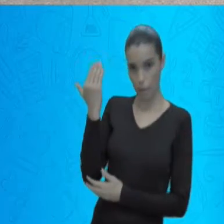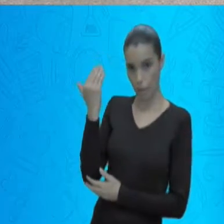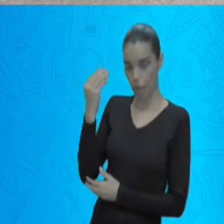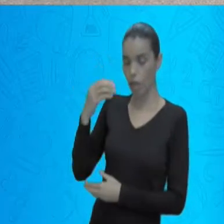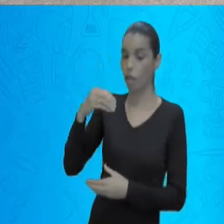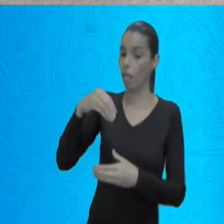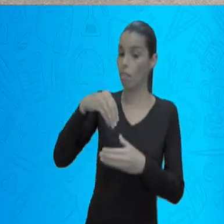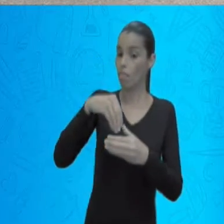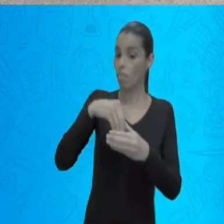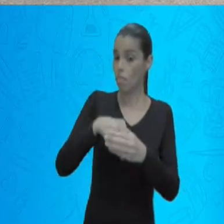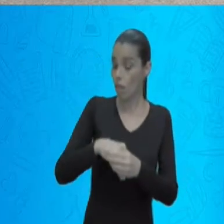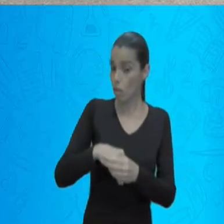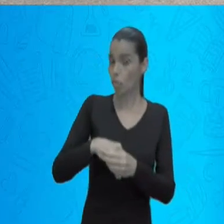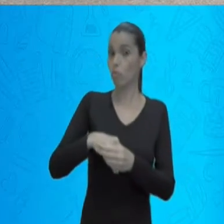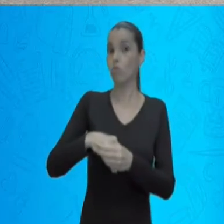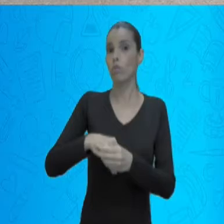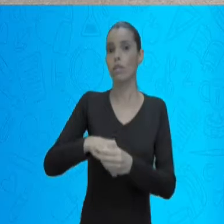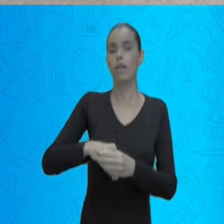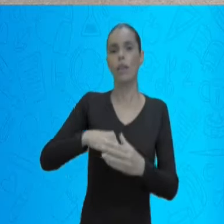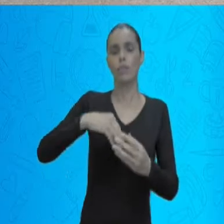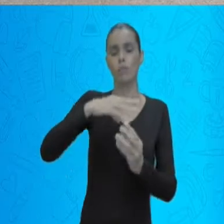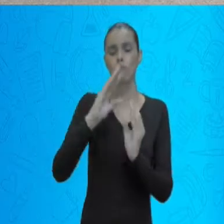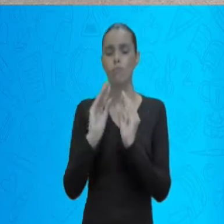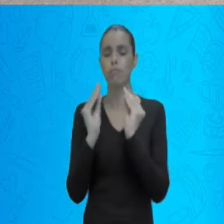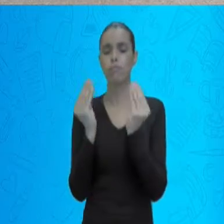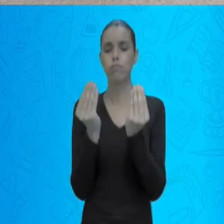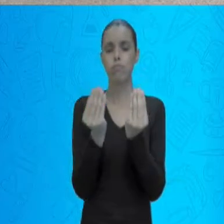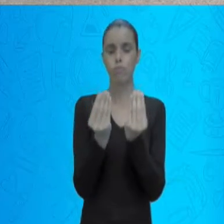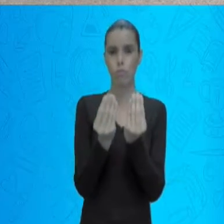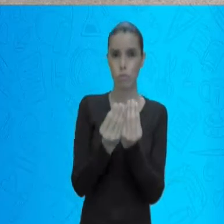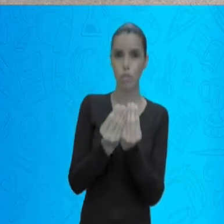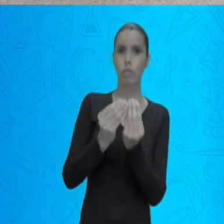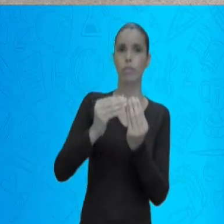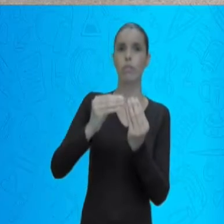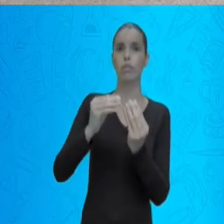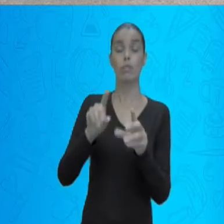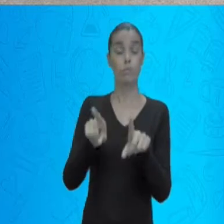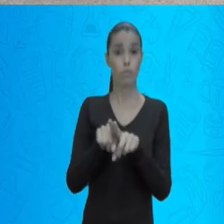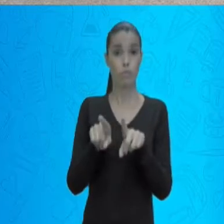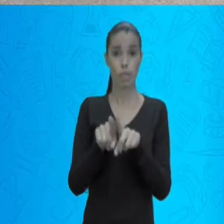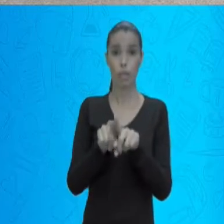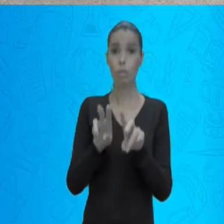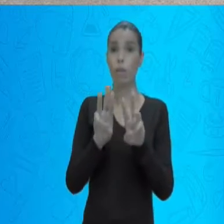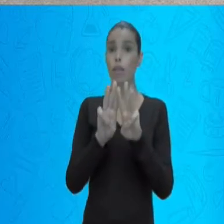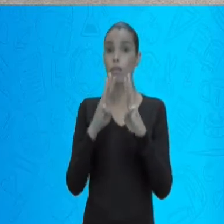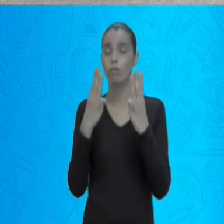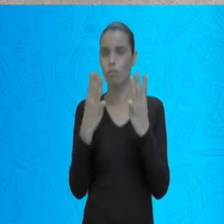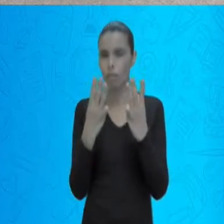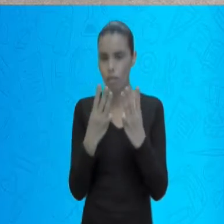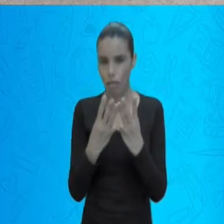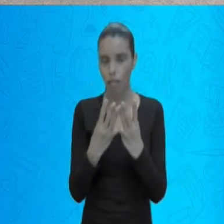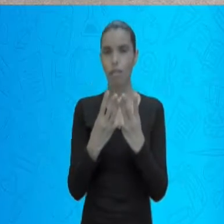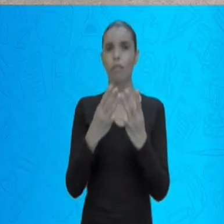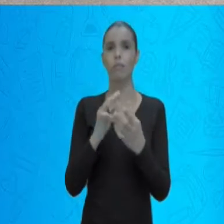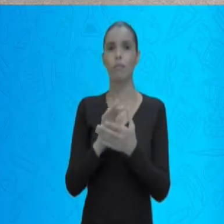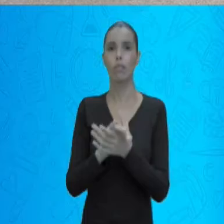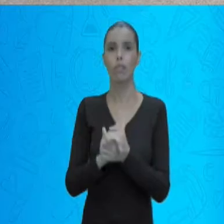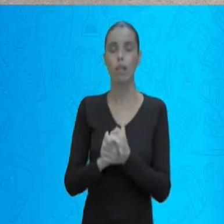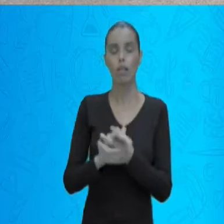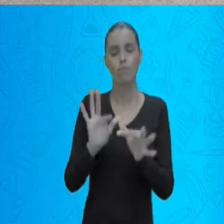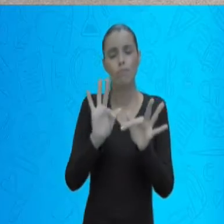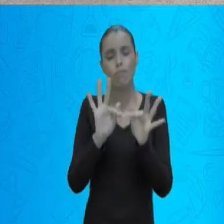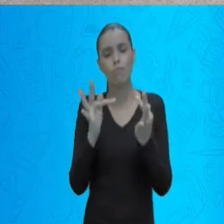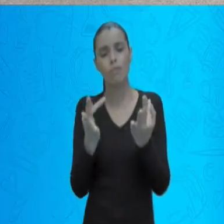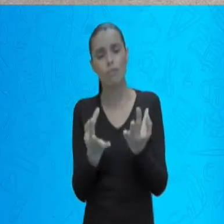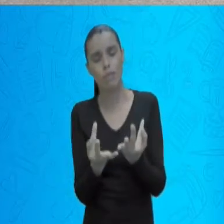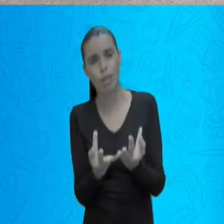da matéria, nós falamos sobre substâncias. Substância simples, substância composta, e hoje